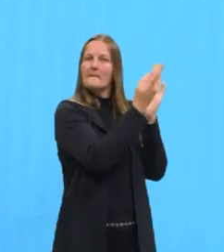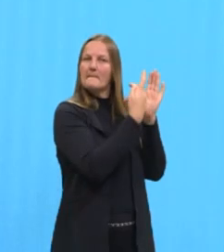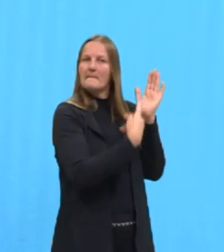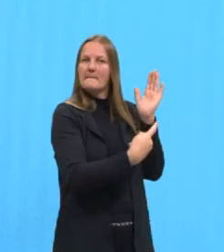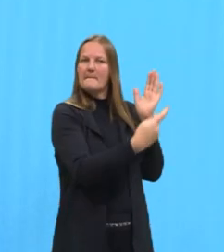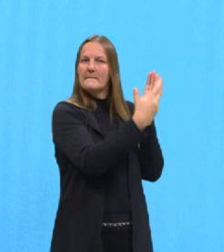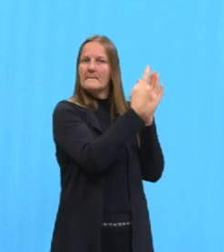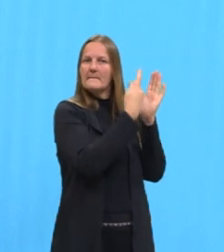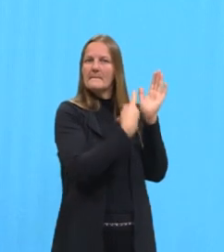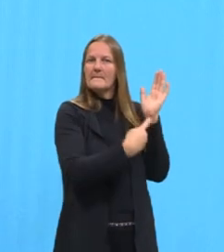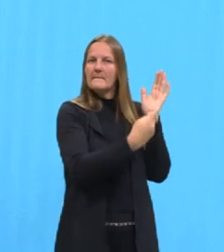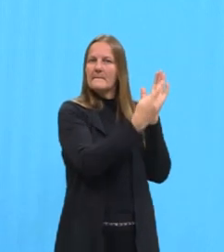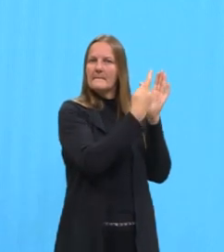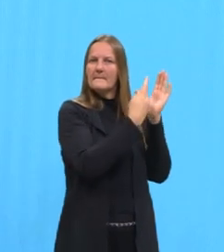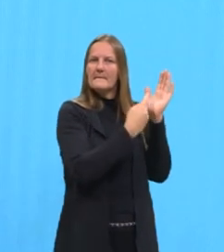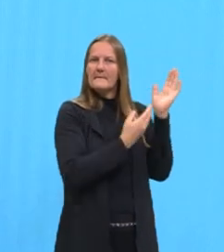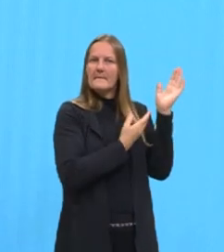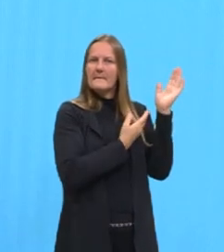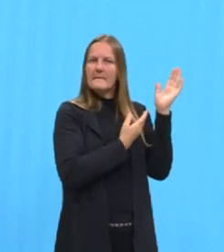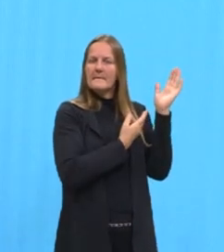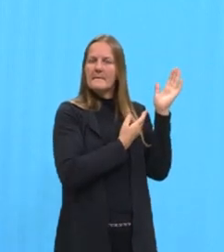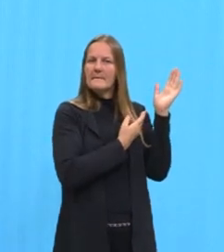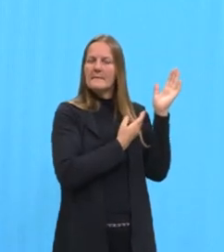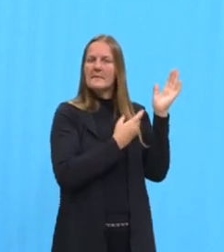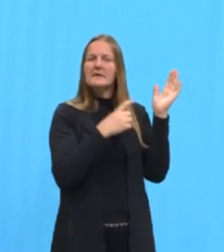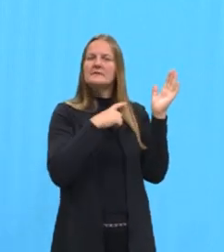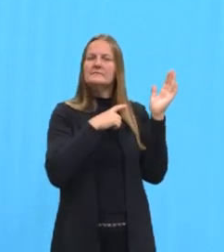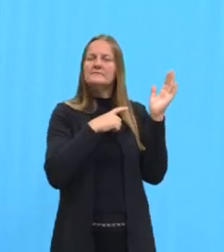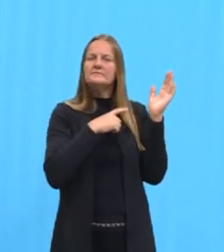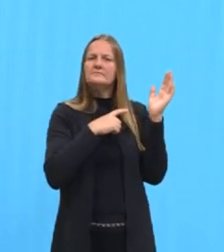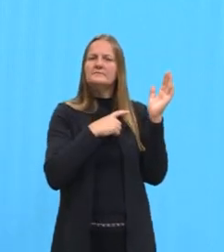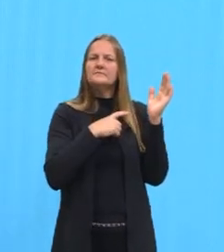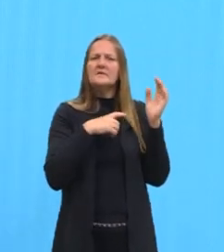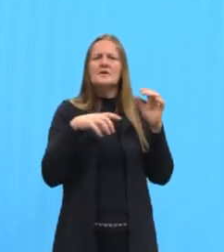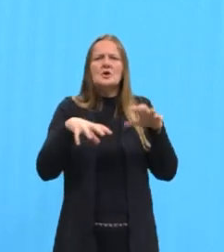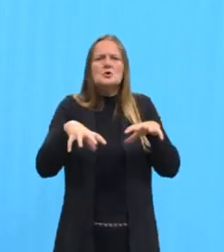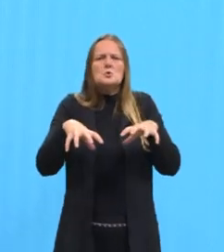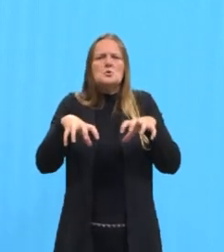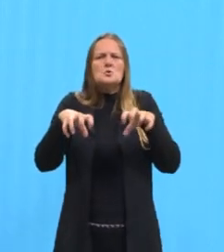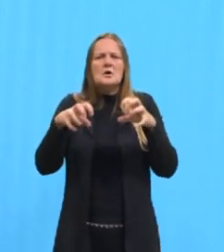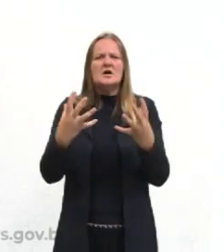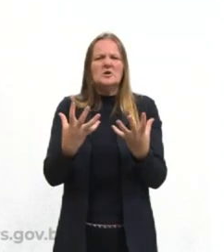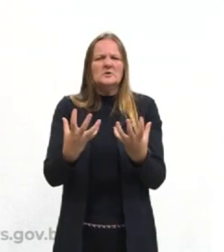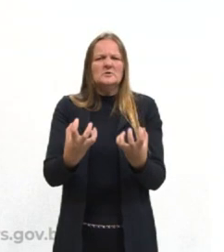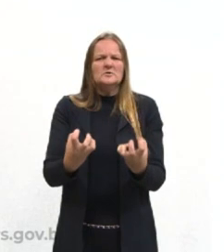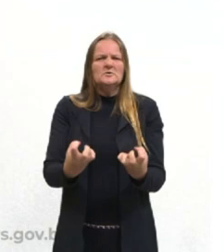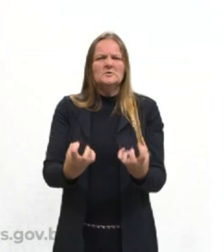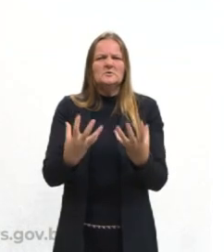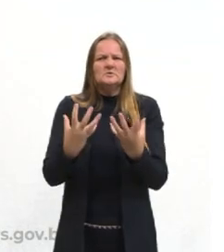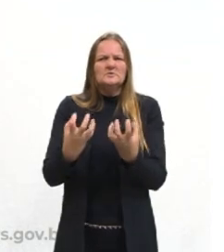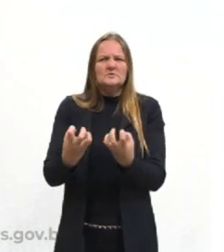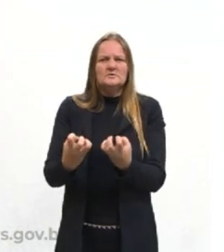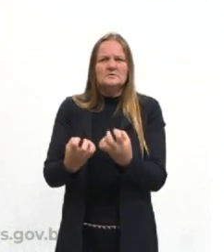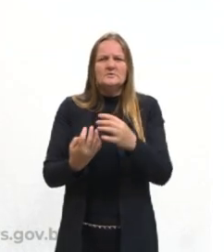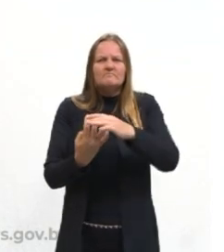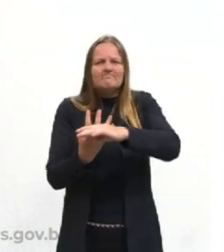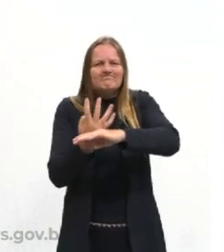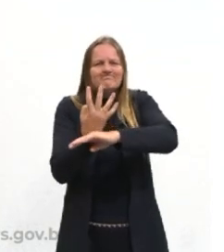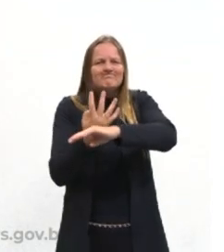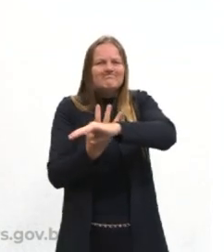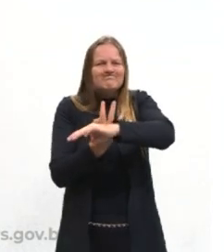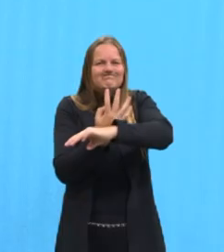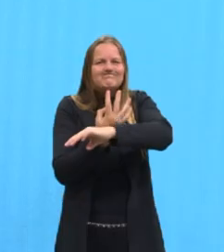né que tem uns essa se mato ele é tão uma o molho mais